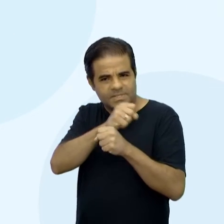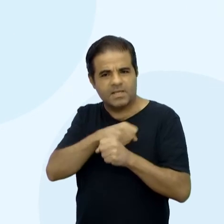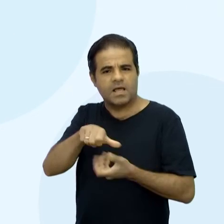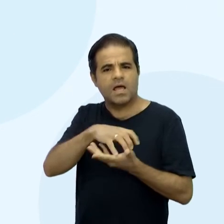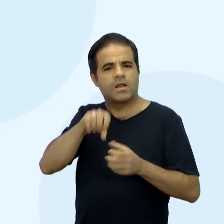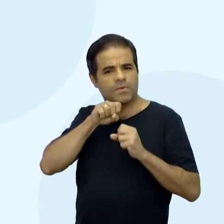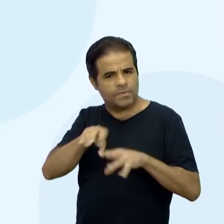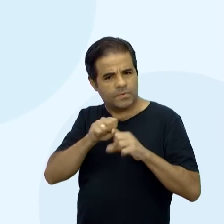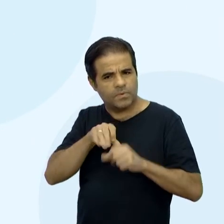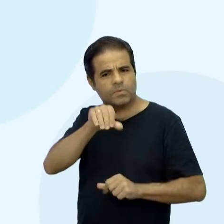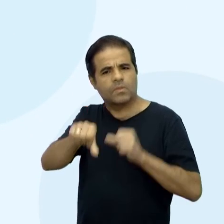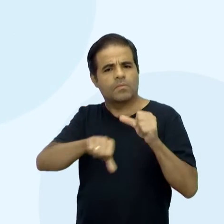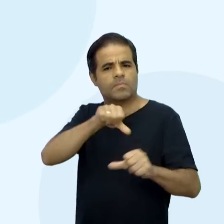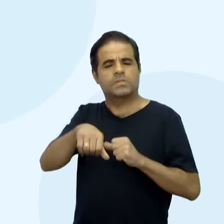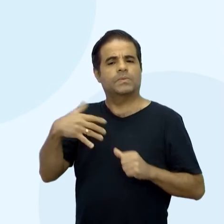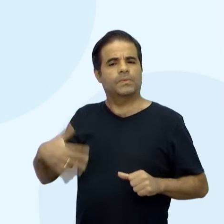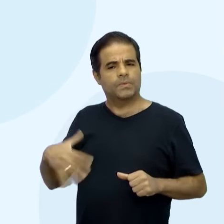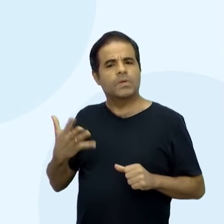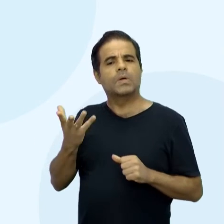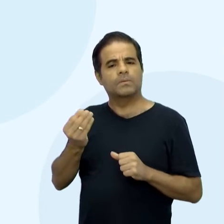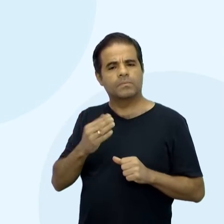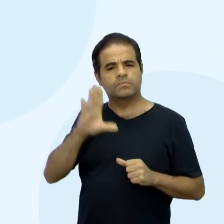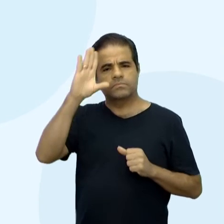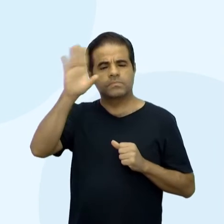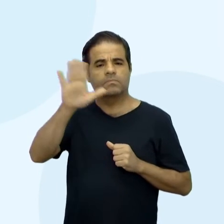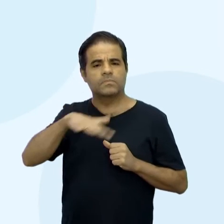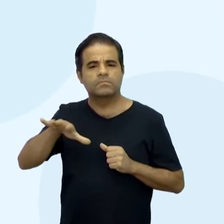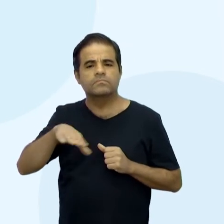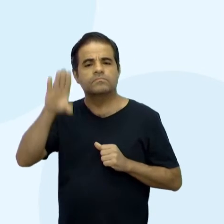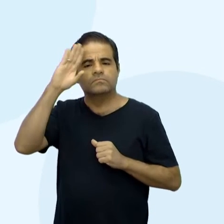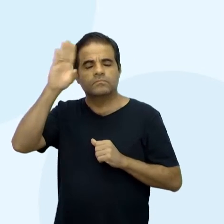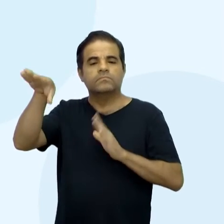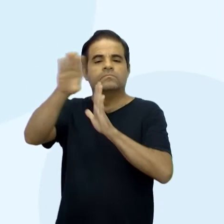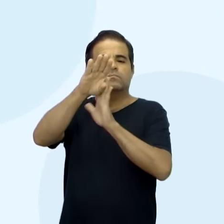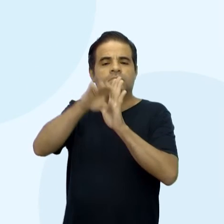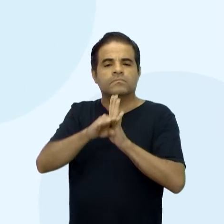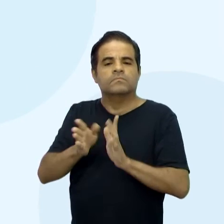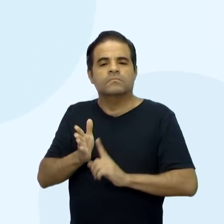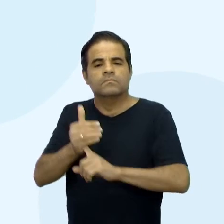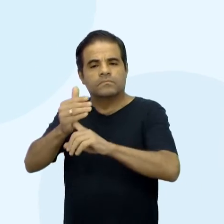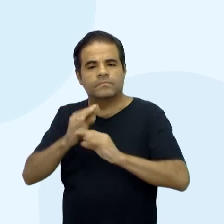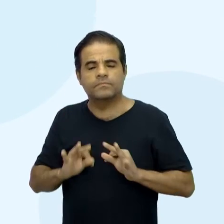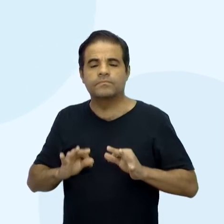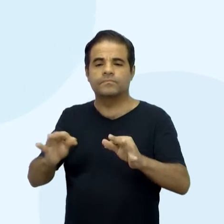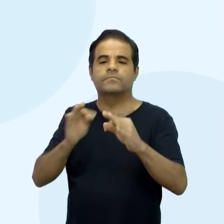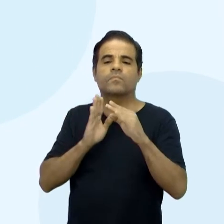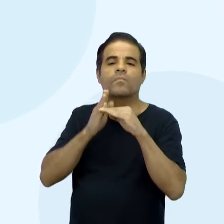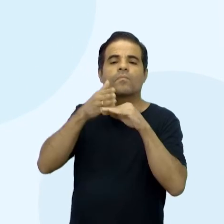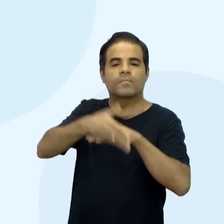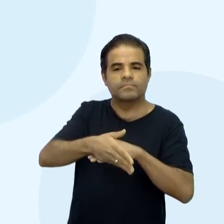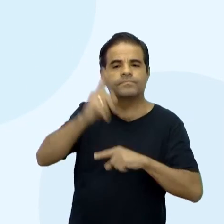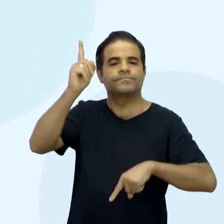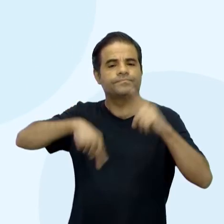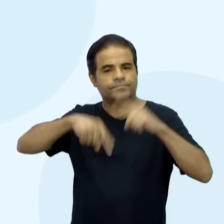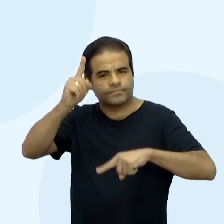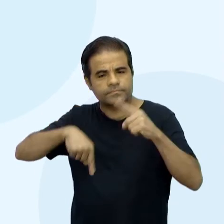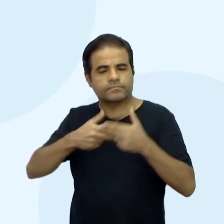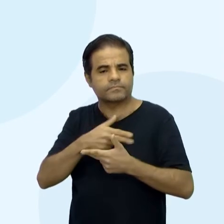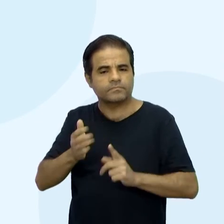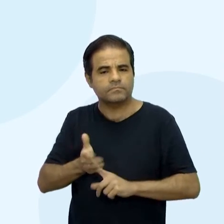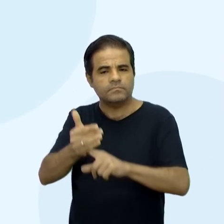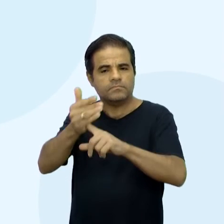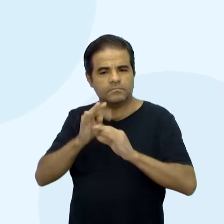área educacional mudou bastante, principalmente no quesito tecnologia. O acesso a